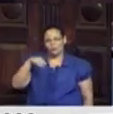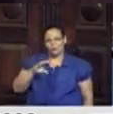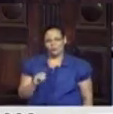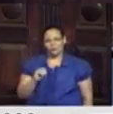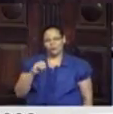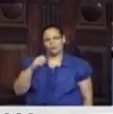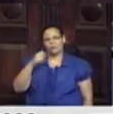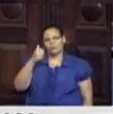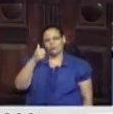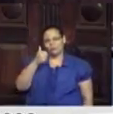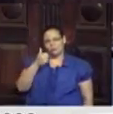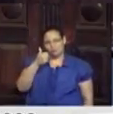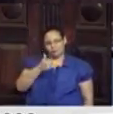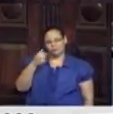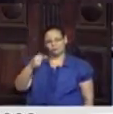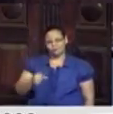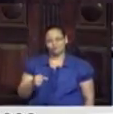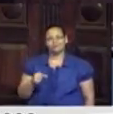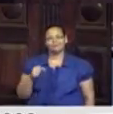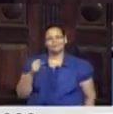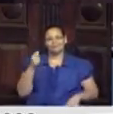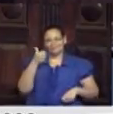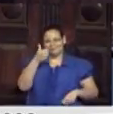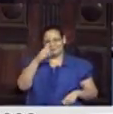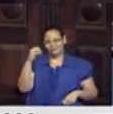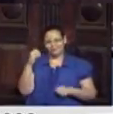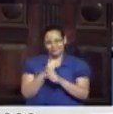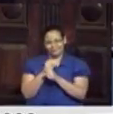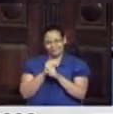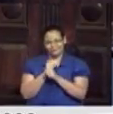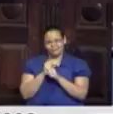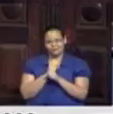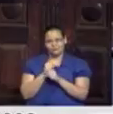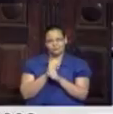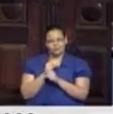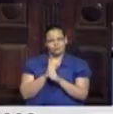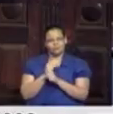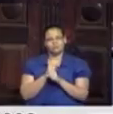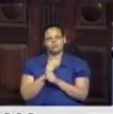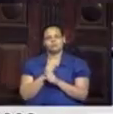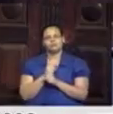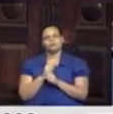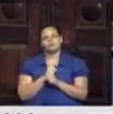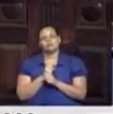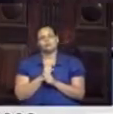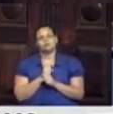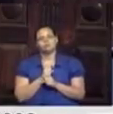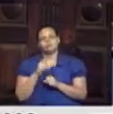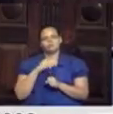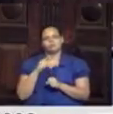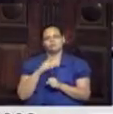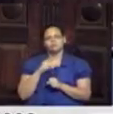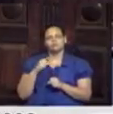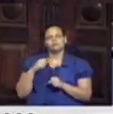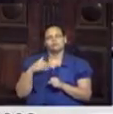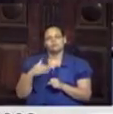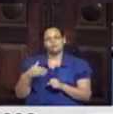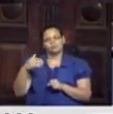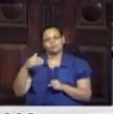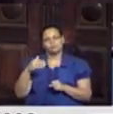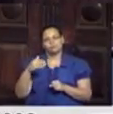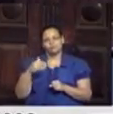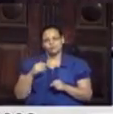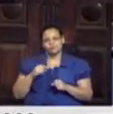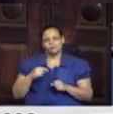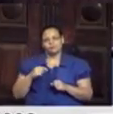portanto há 100 anos, já no ambiente, como eu disse, no contexto de elaboração, de construção da